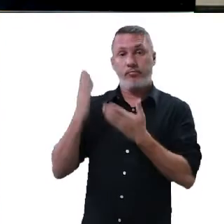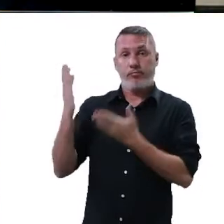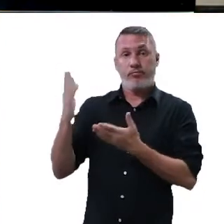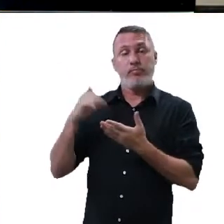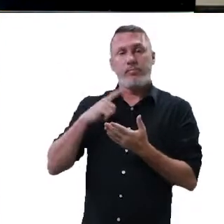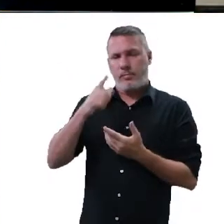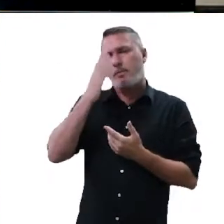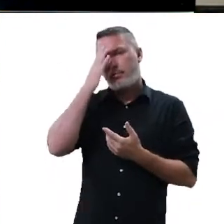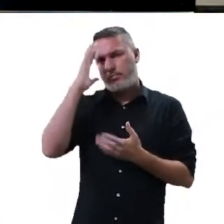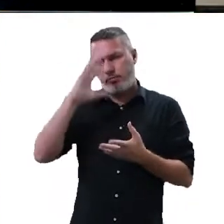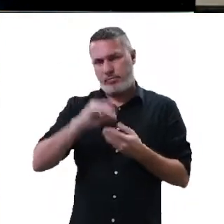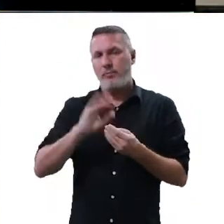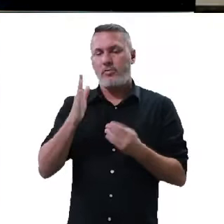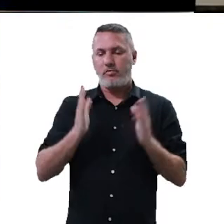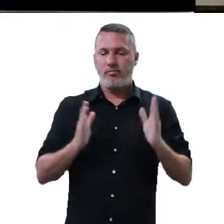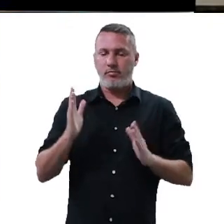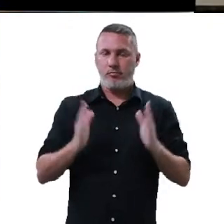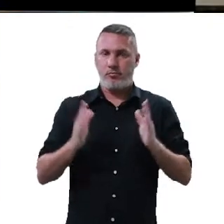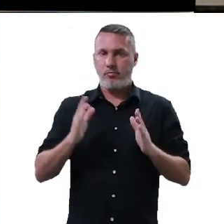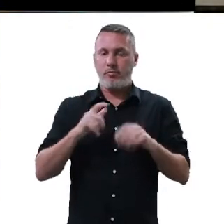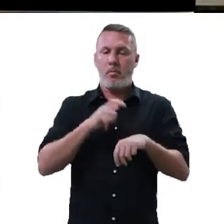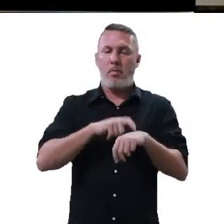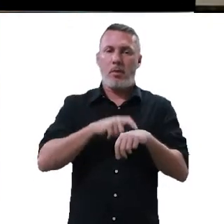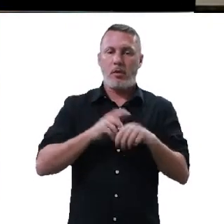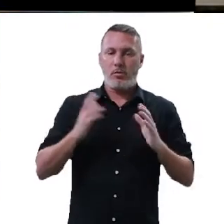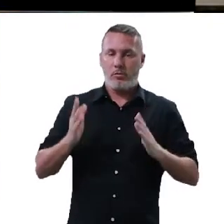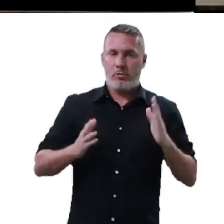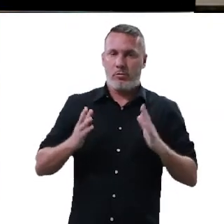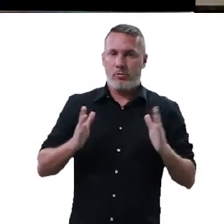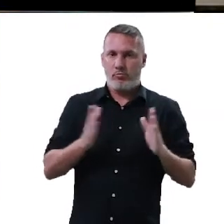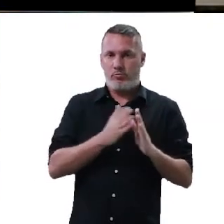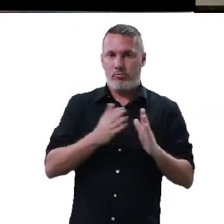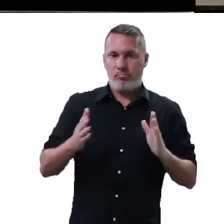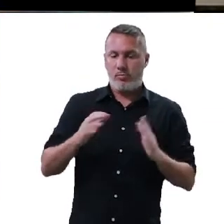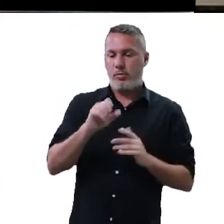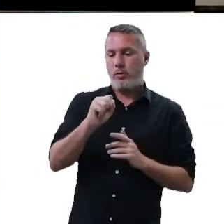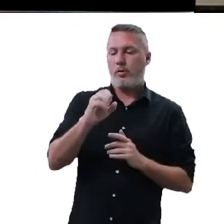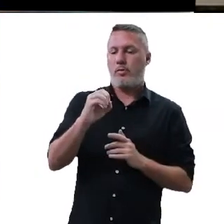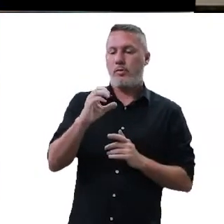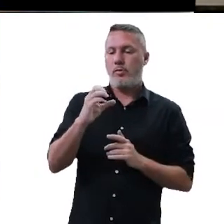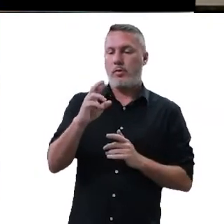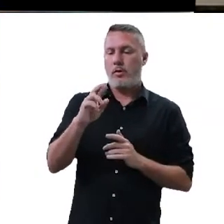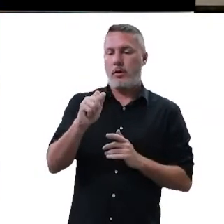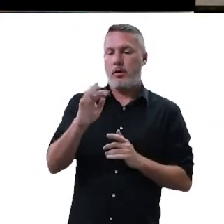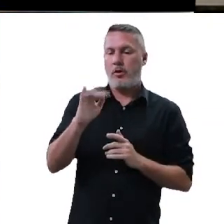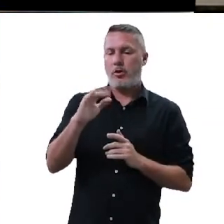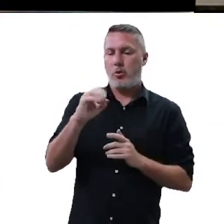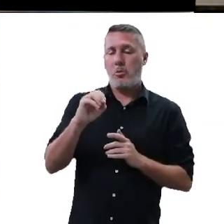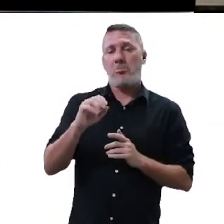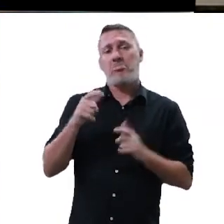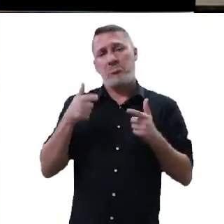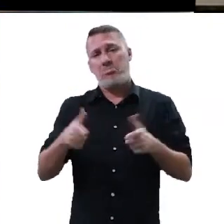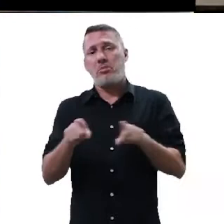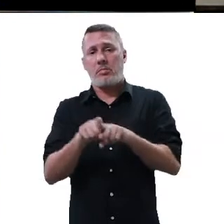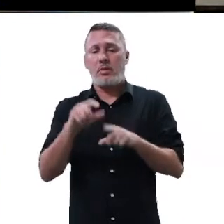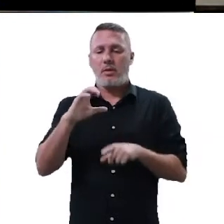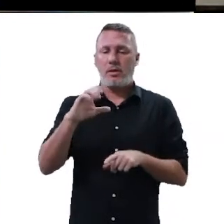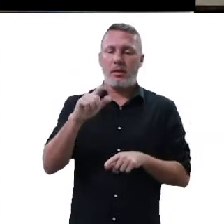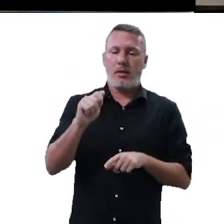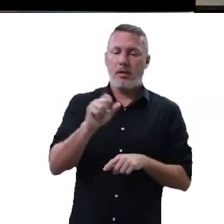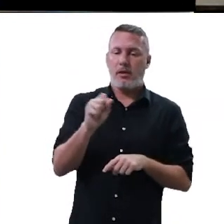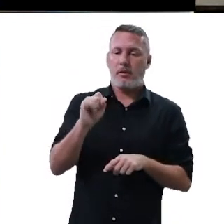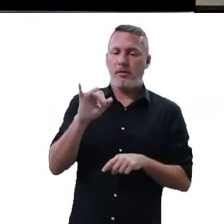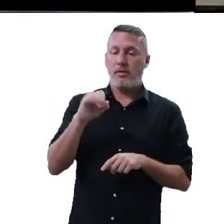Nós sabemos então que esse período chamado o período socrático, clássico, ele